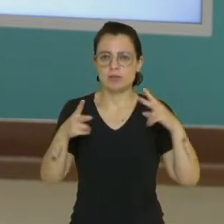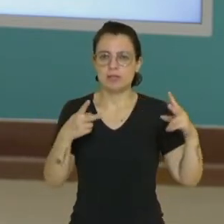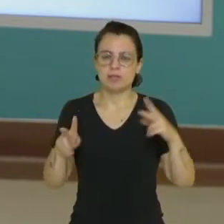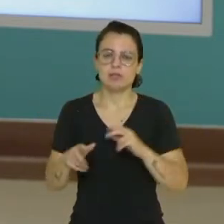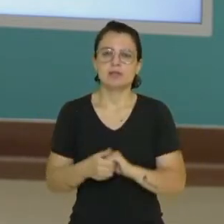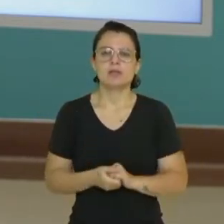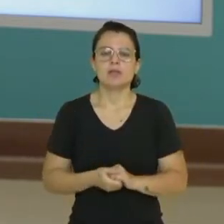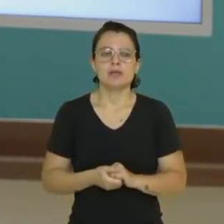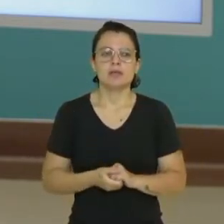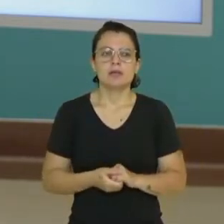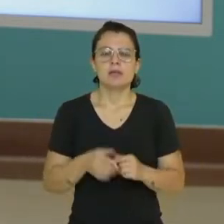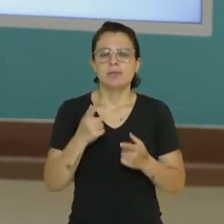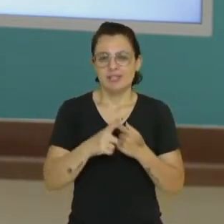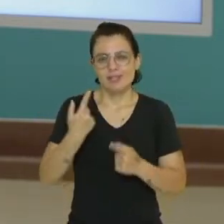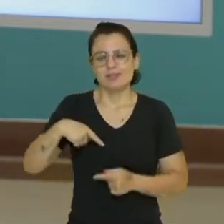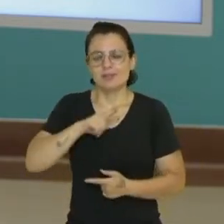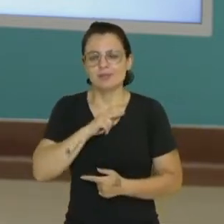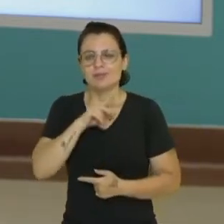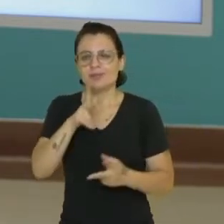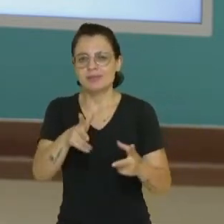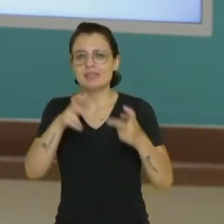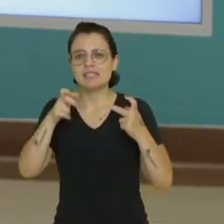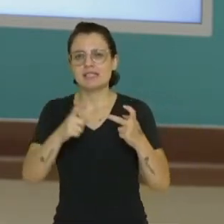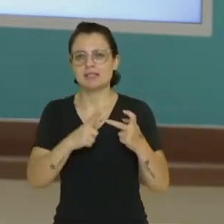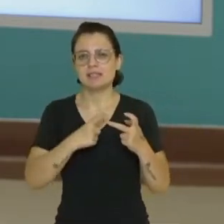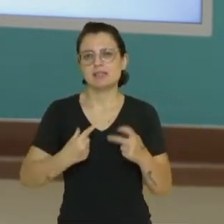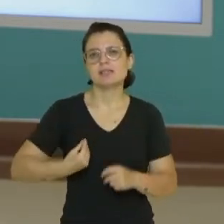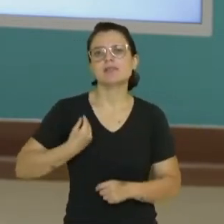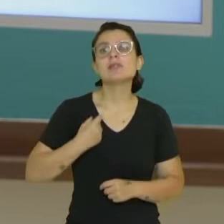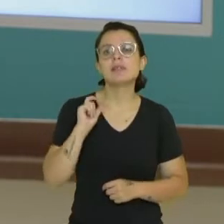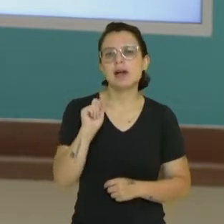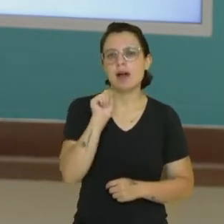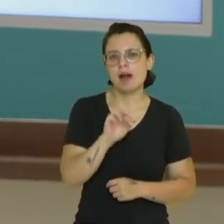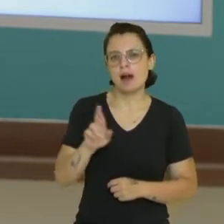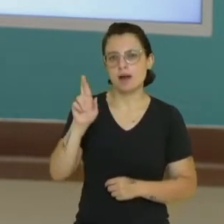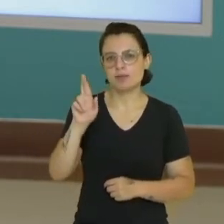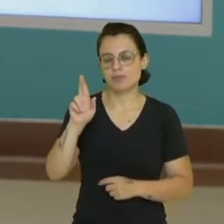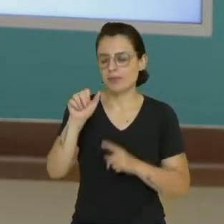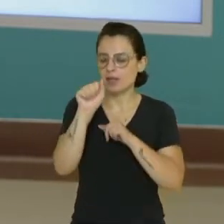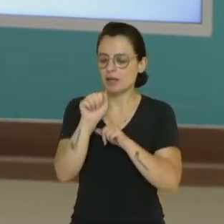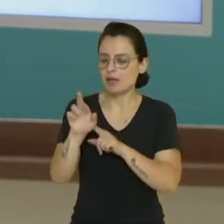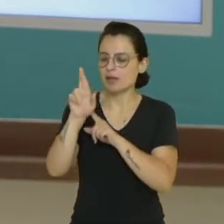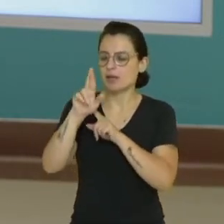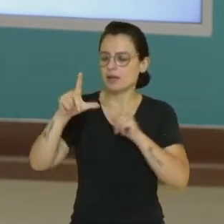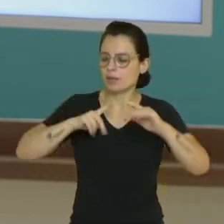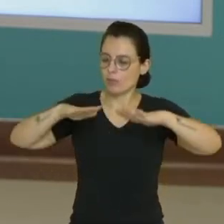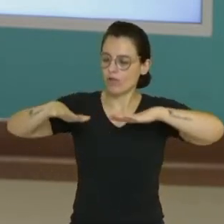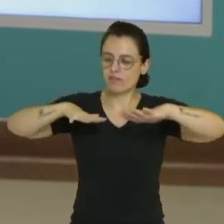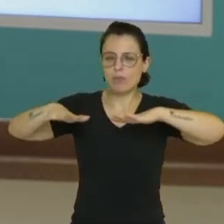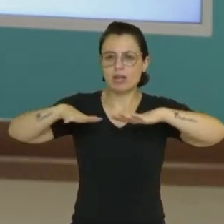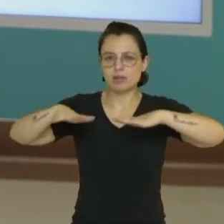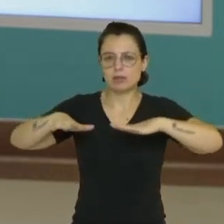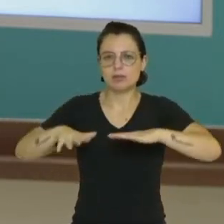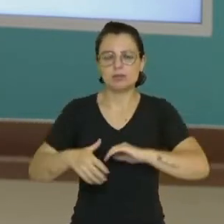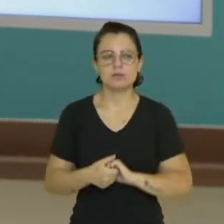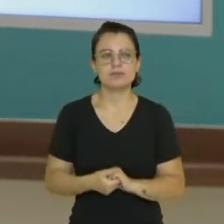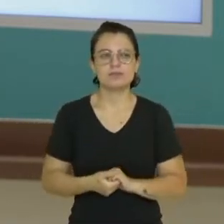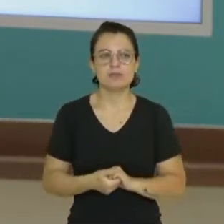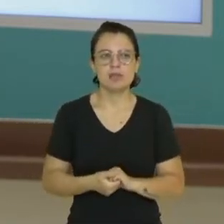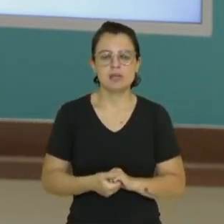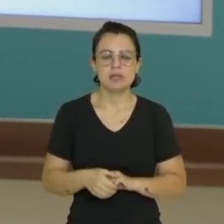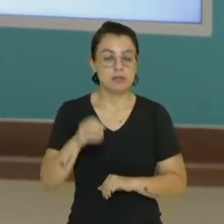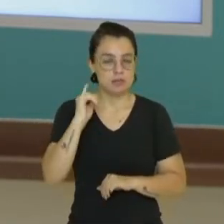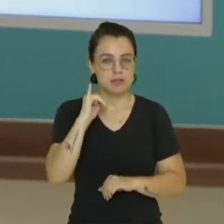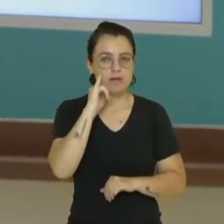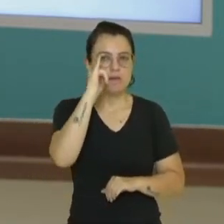gente percebe a existência do ar, né? O vento é o ar em movimento. Então, se eu perguntasse